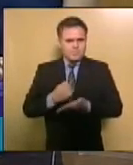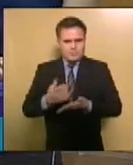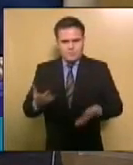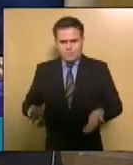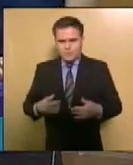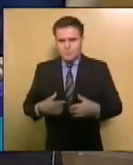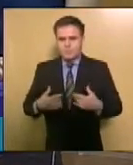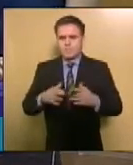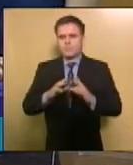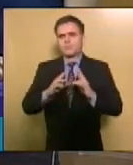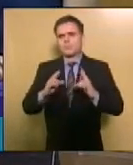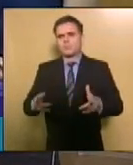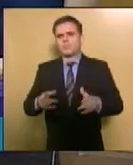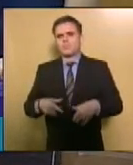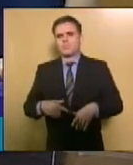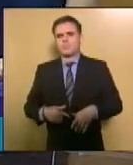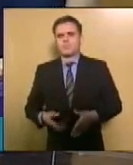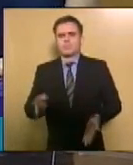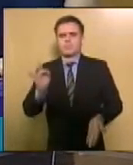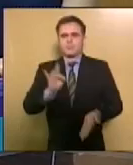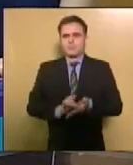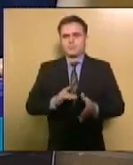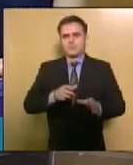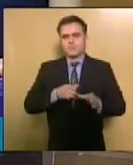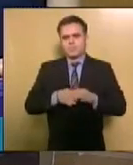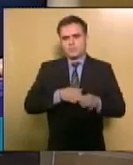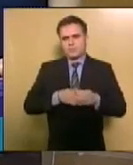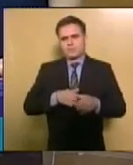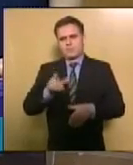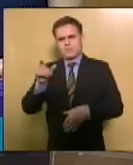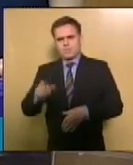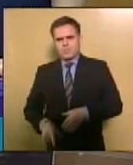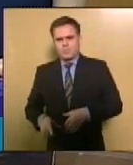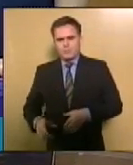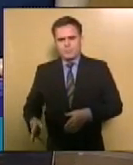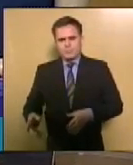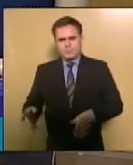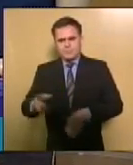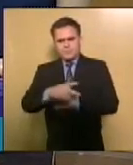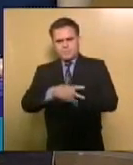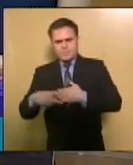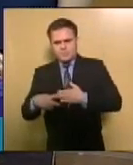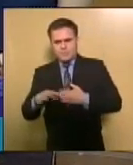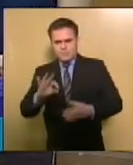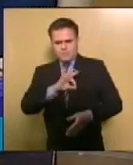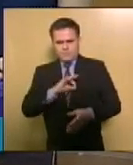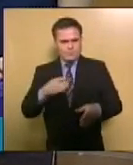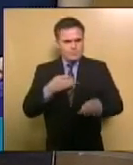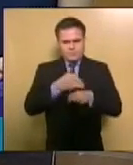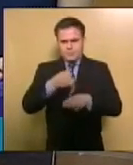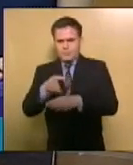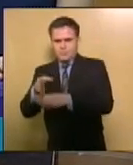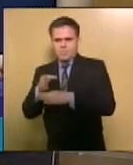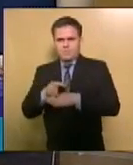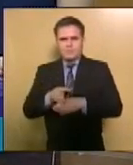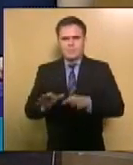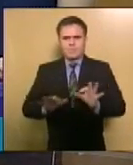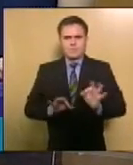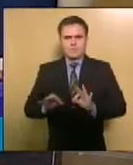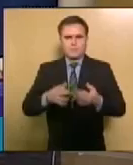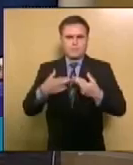GAP a diferença entre efetivo policial e número de crimes ou a demanda que esses policiais iriam ter que